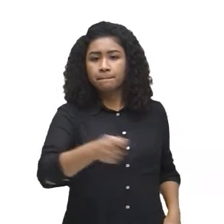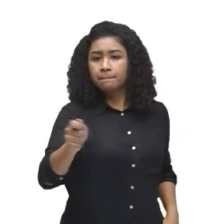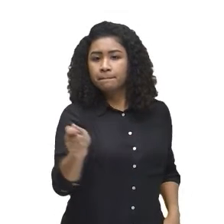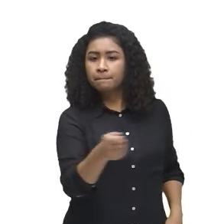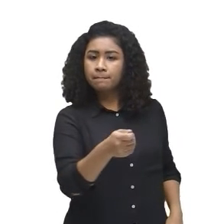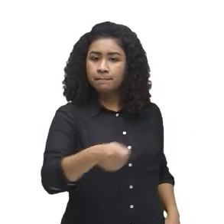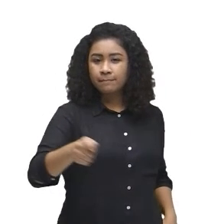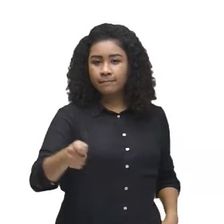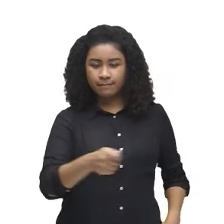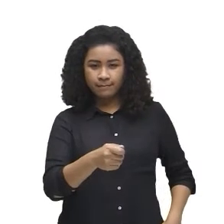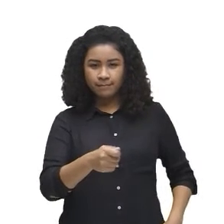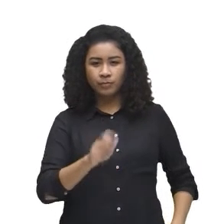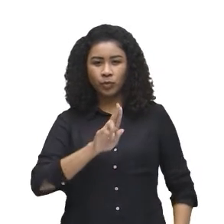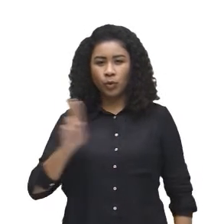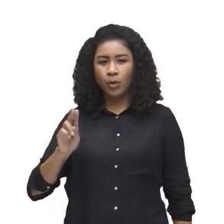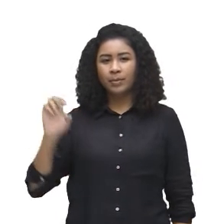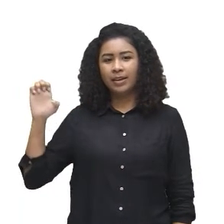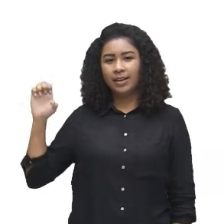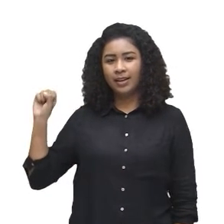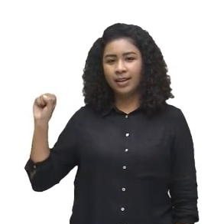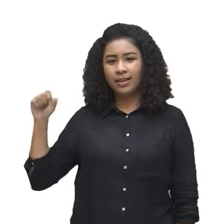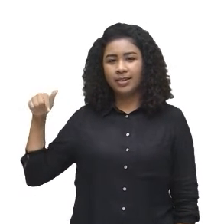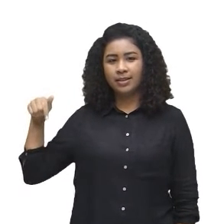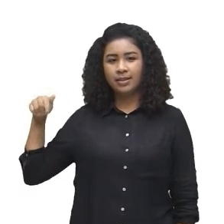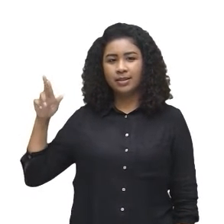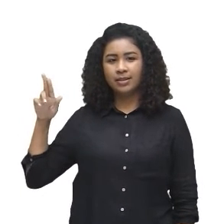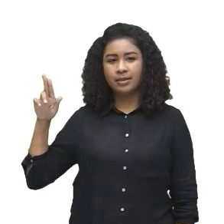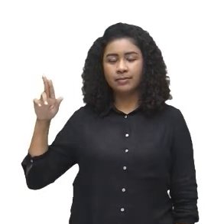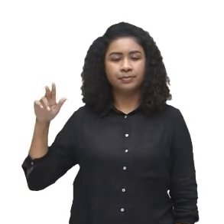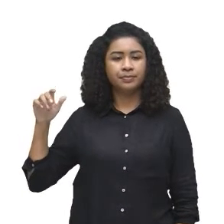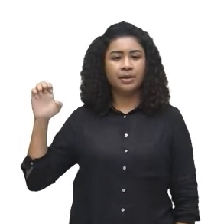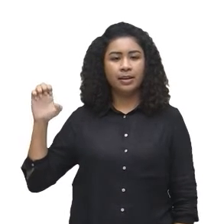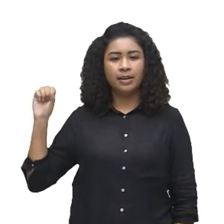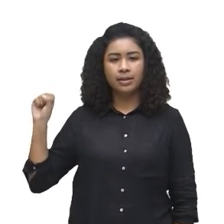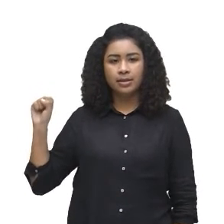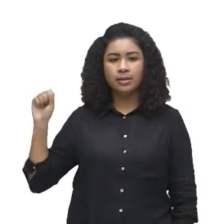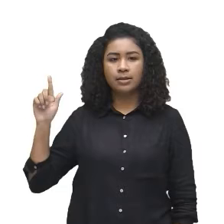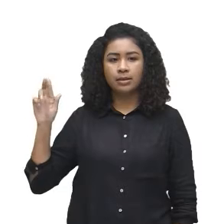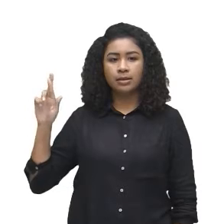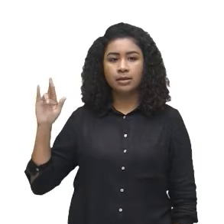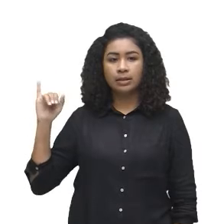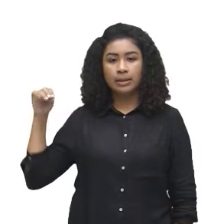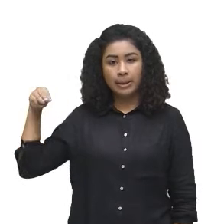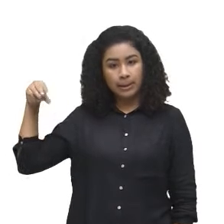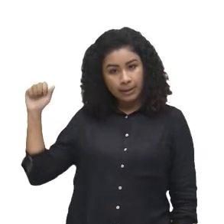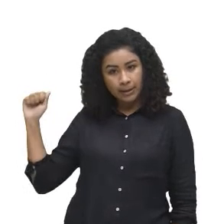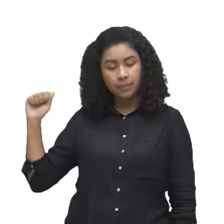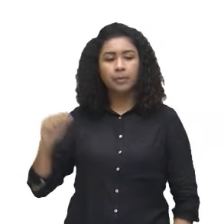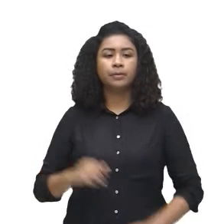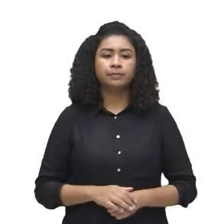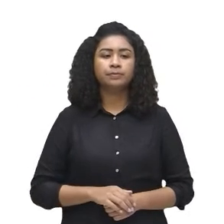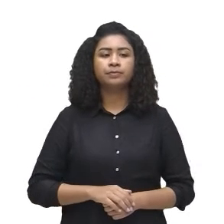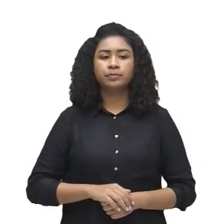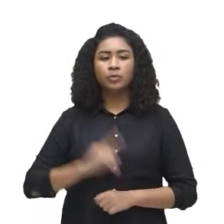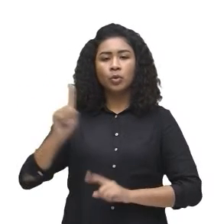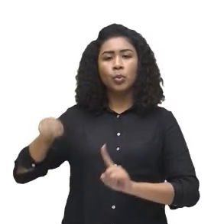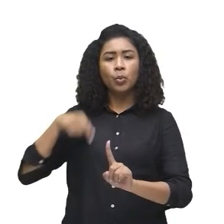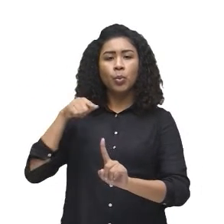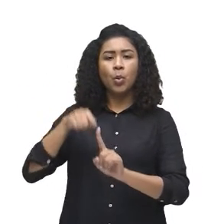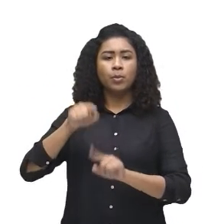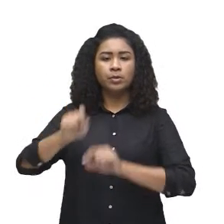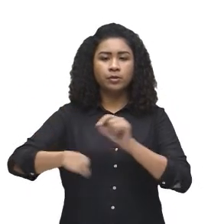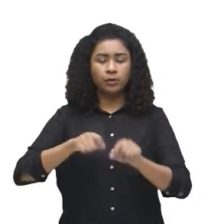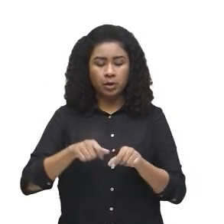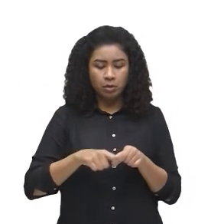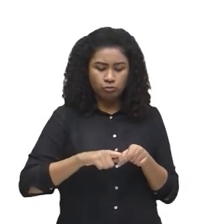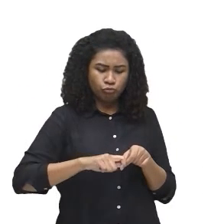luta com armas, as espadas, onde o objetivo é tocar no adversário com uma lâmina, ao mesmo tempo em que se evita ser tocado por